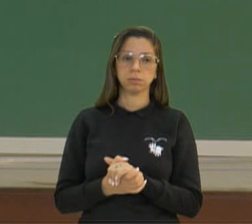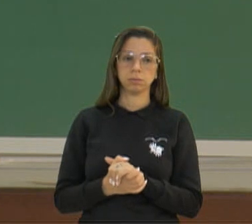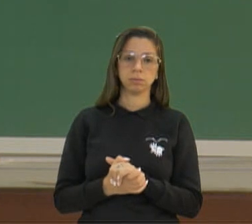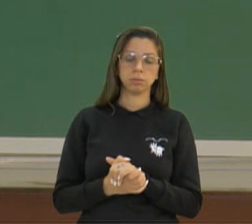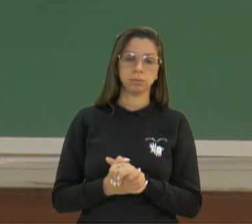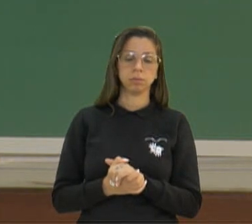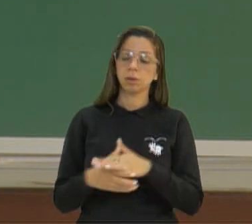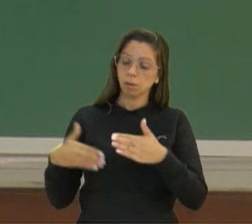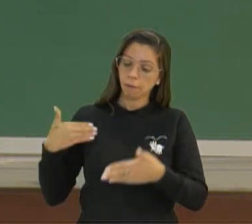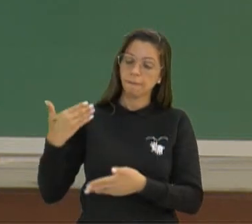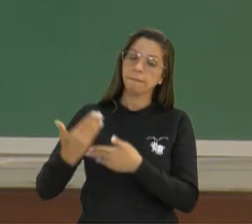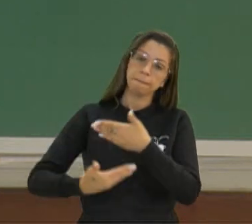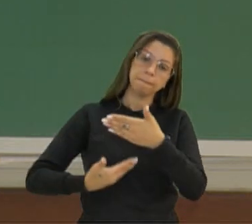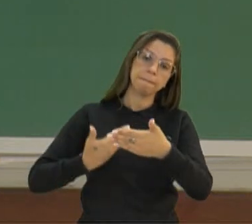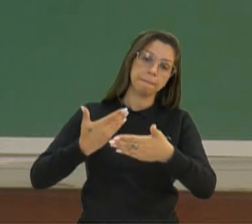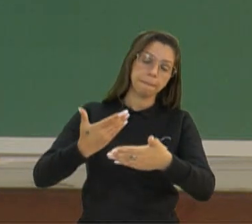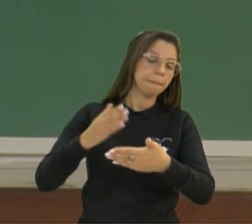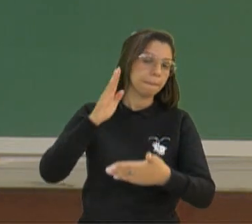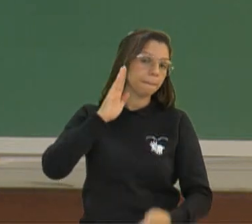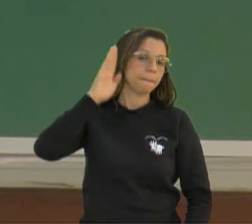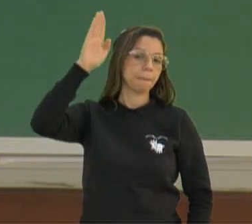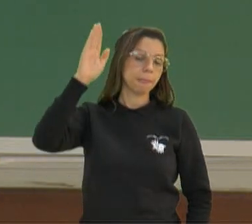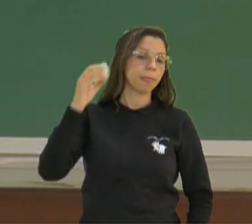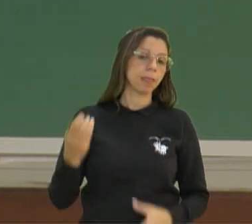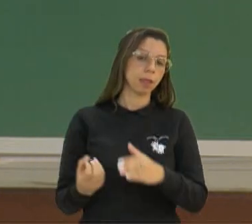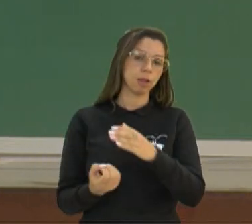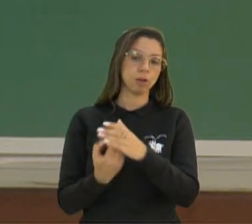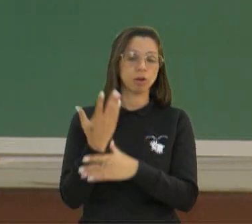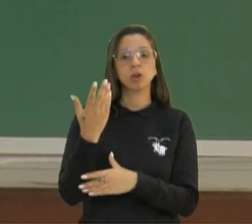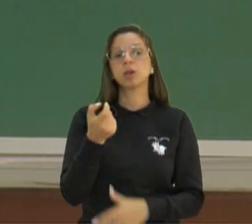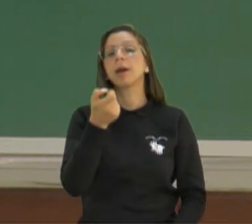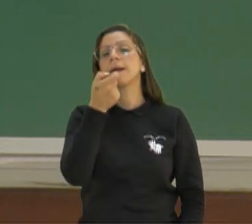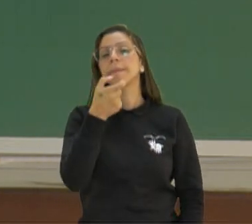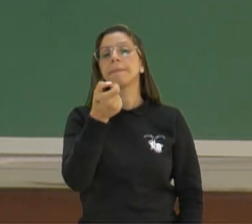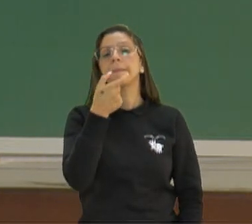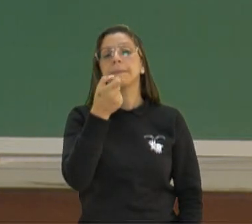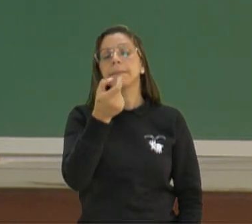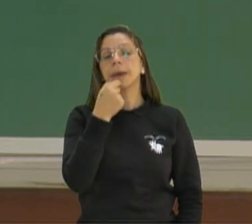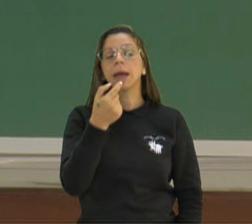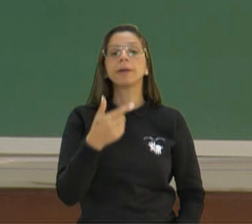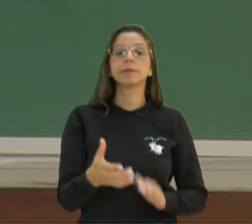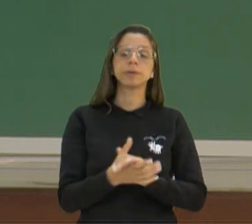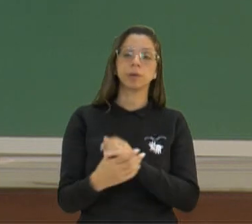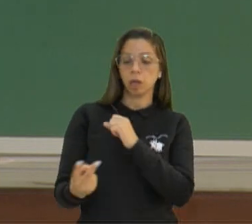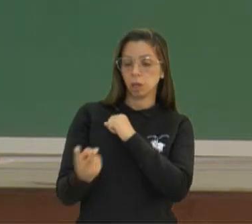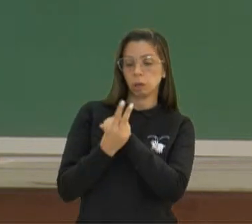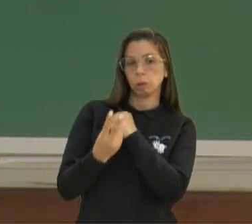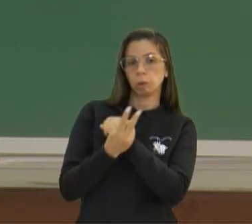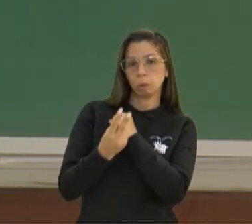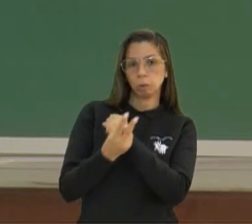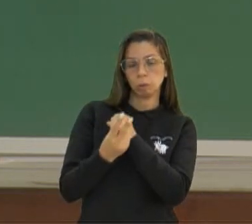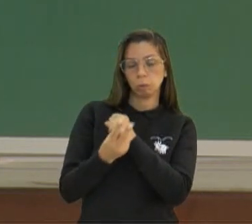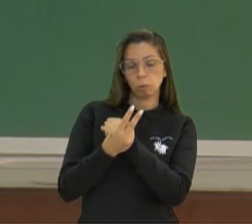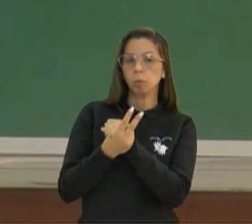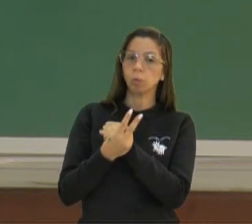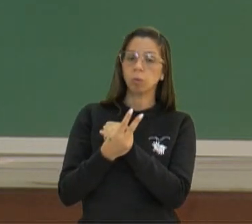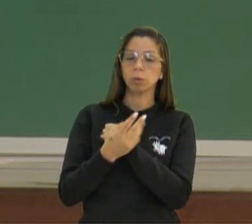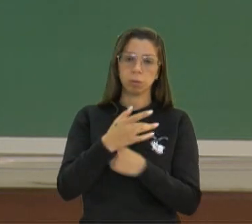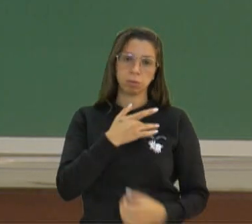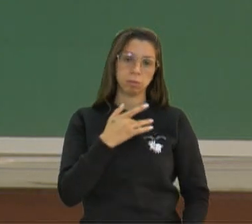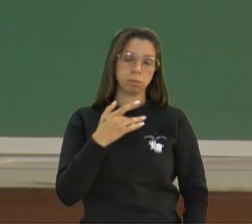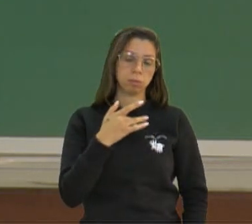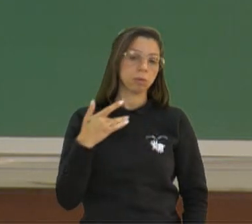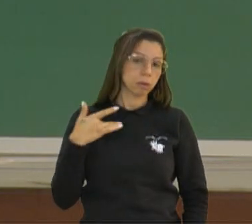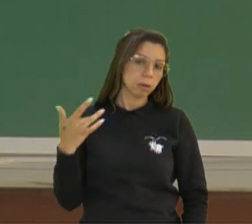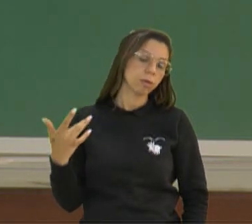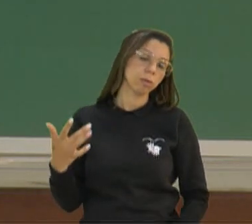Essa evolução aí, principalmente com o surgimento dos antibióticos que combatem as inflamações, né? Foi um avanço da